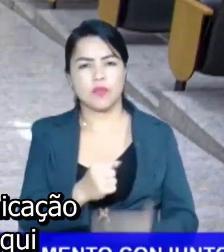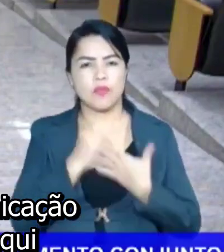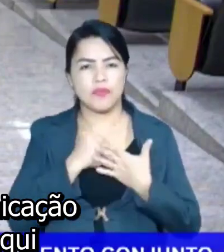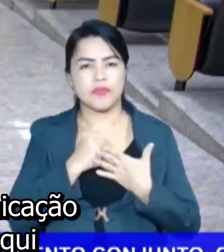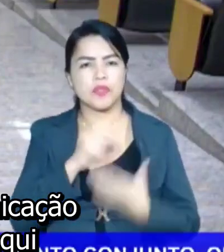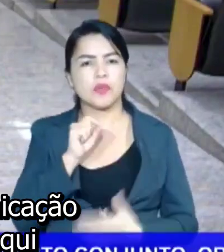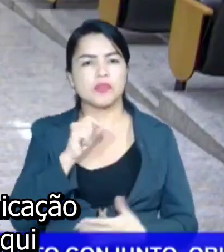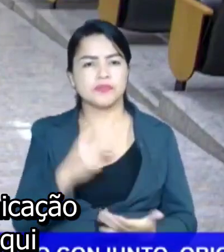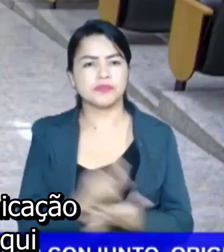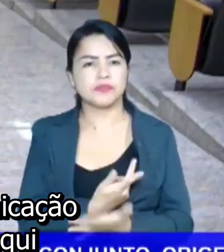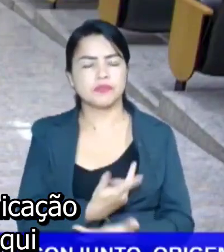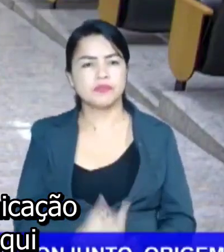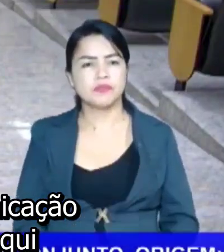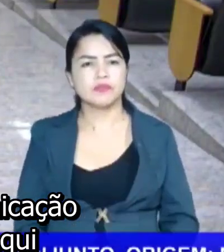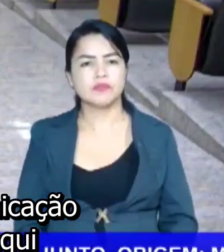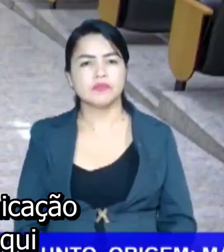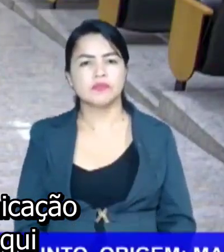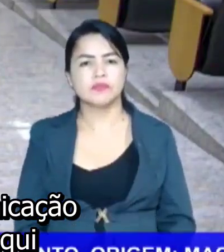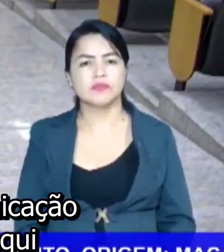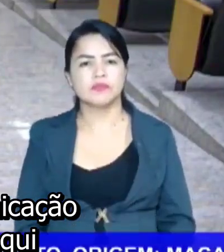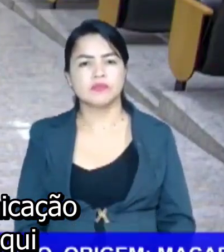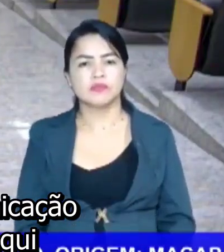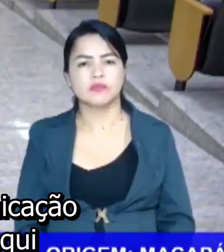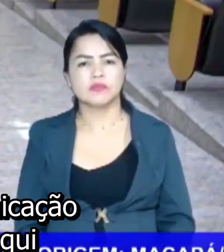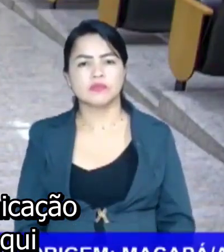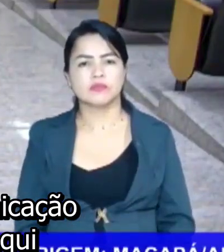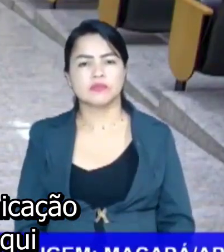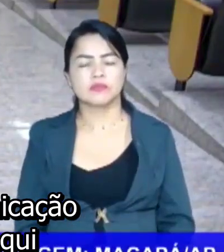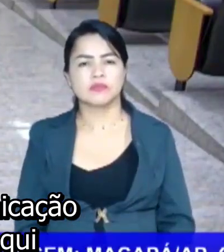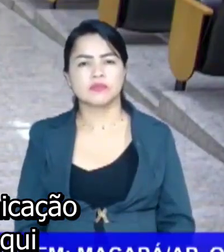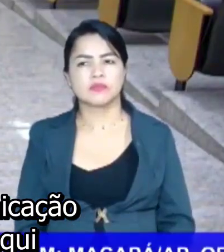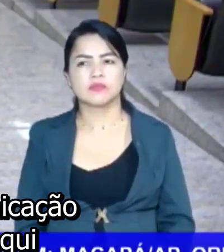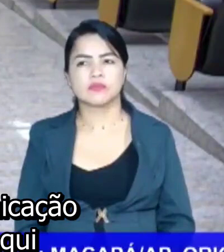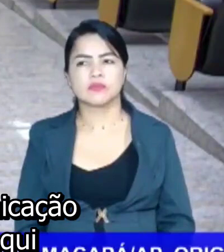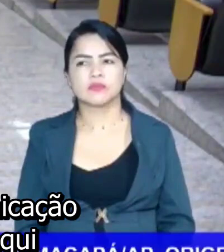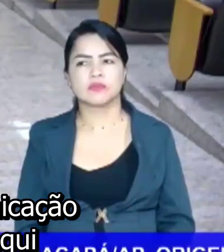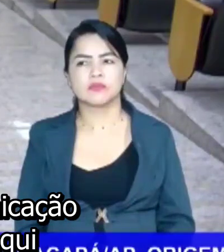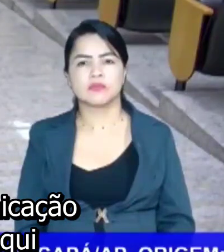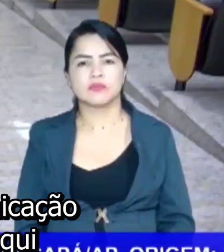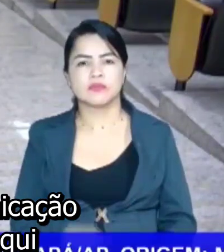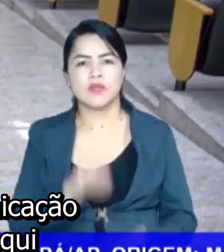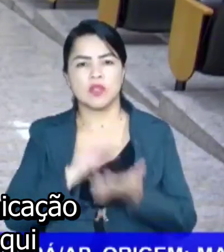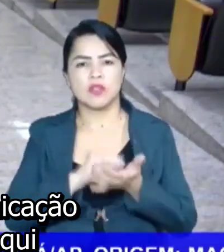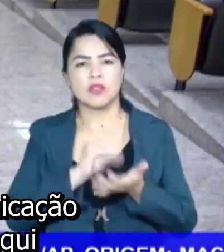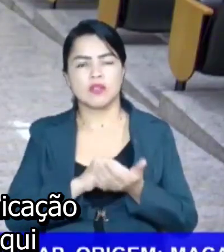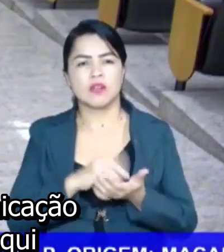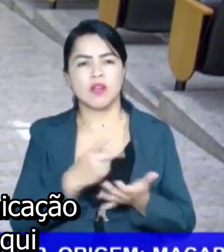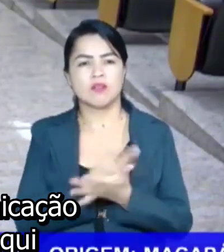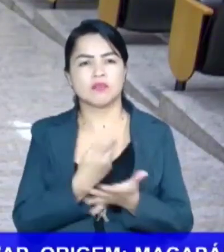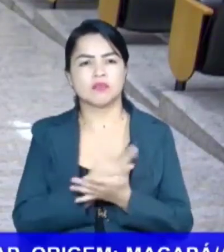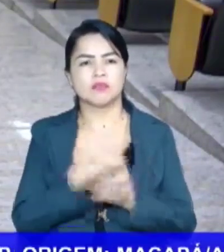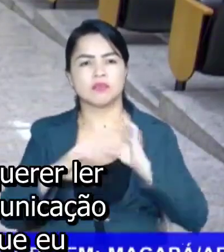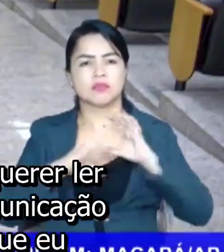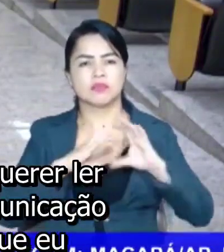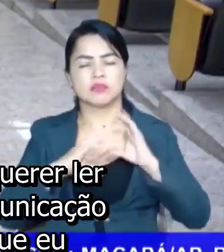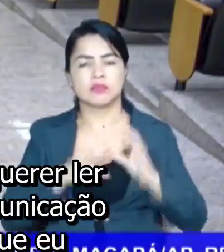para ver o que aconteceu. Alguma falha de comunicação aí. Aqui. Está todo em branco. Ela parou aqui.